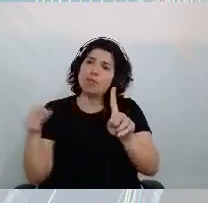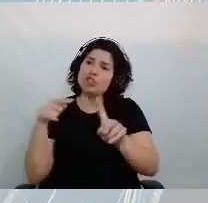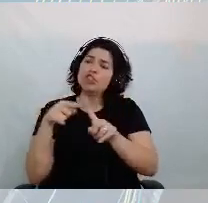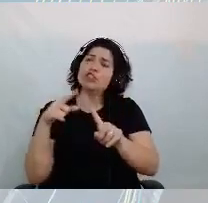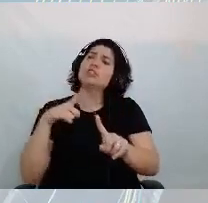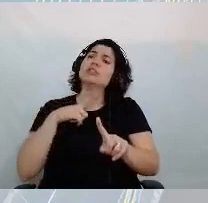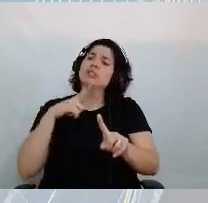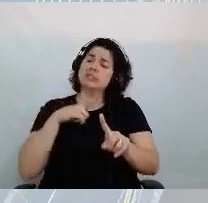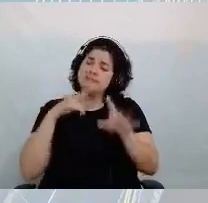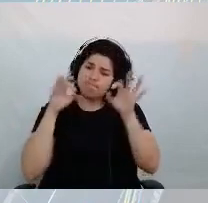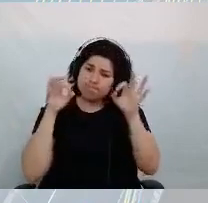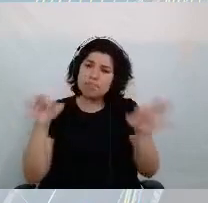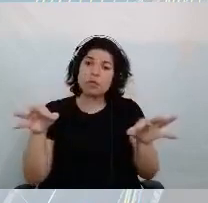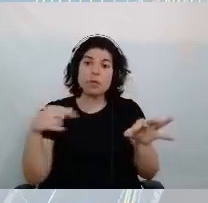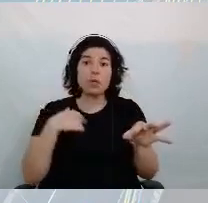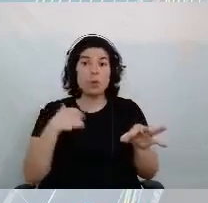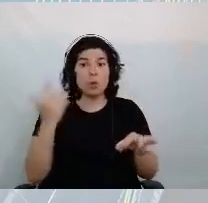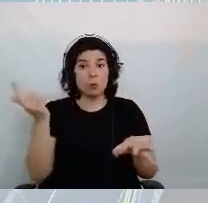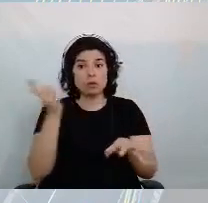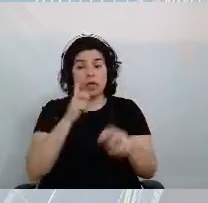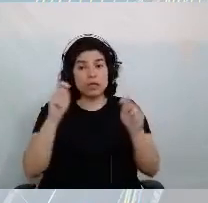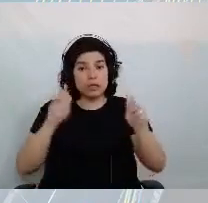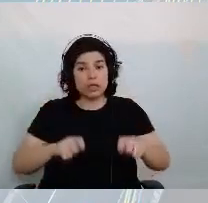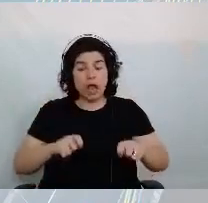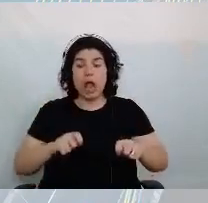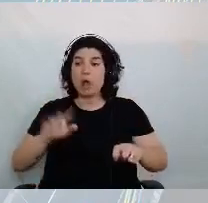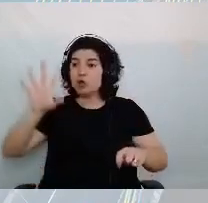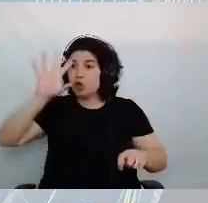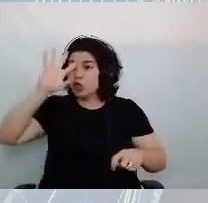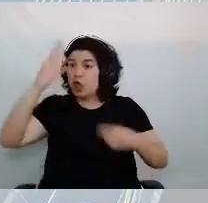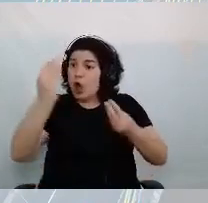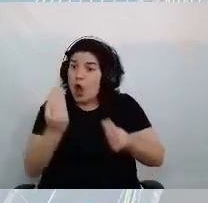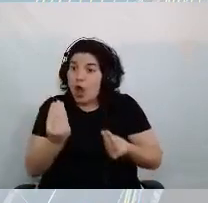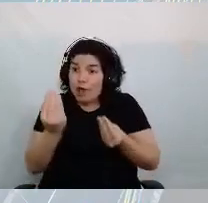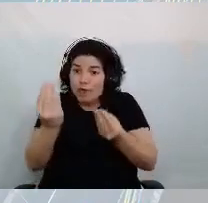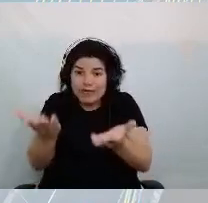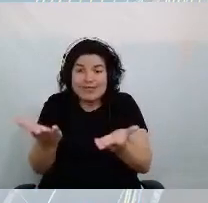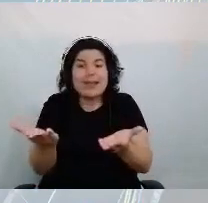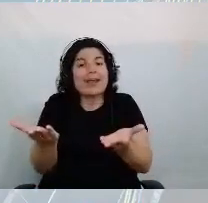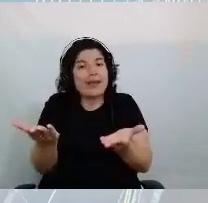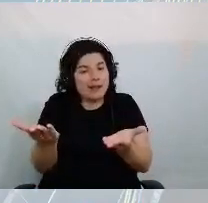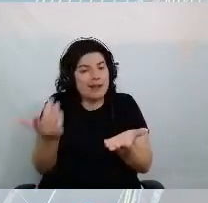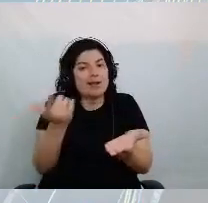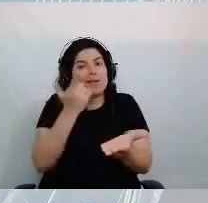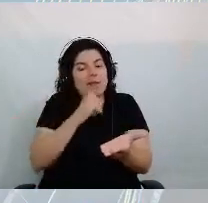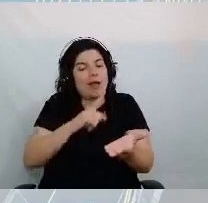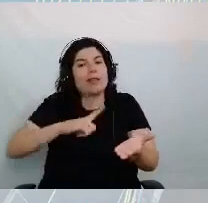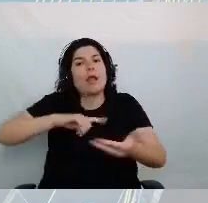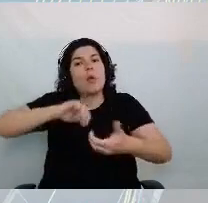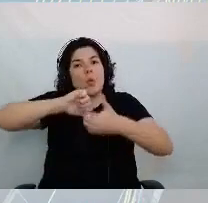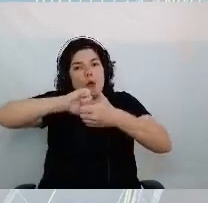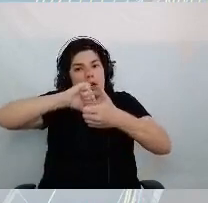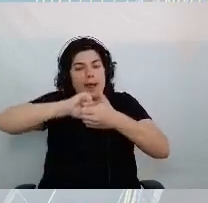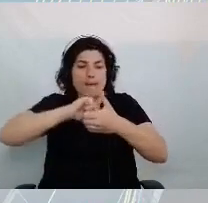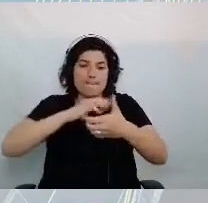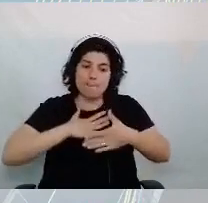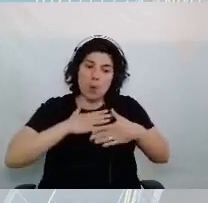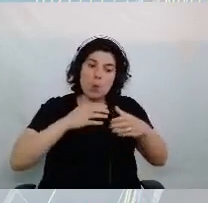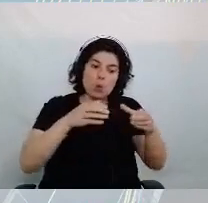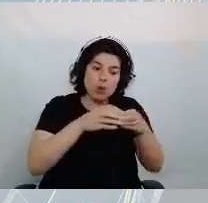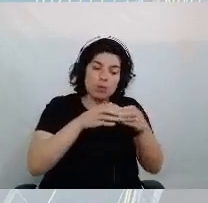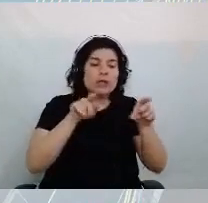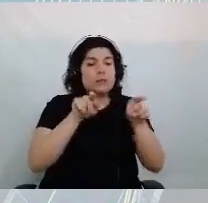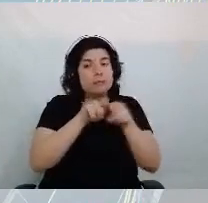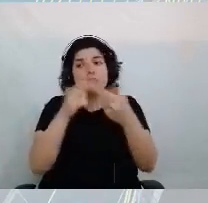para que eu pudesse entregar uma solução, uma funcionalidade de qualidade, tanto para o meu time como para as